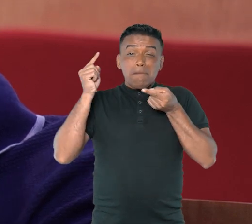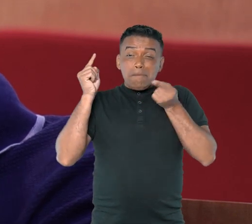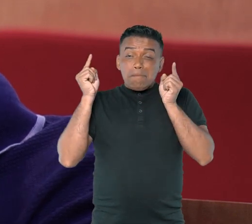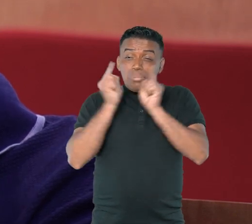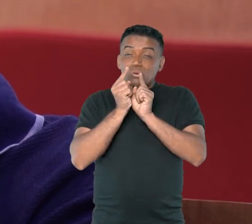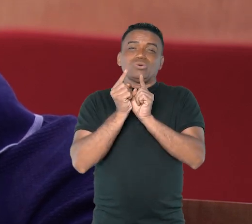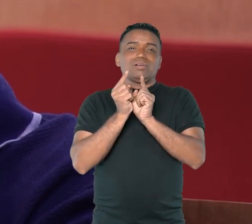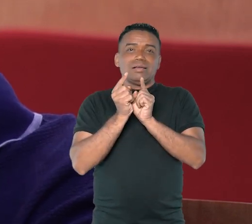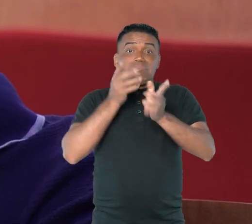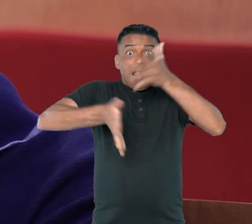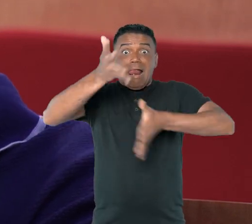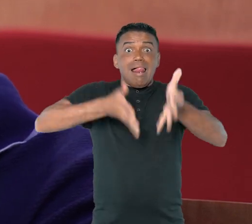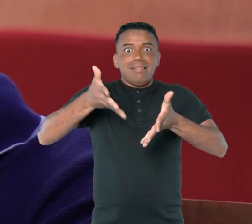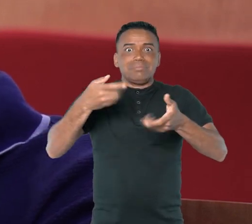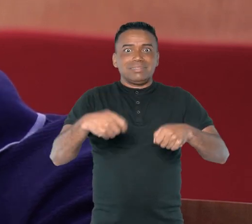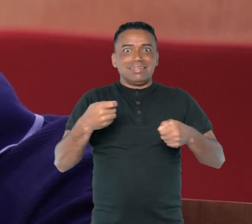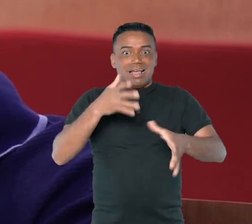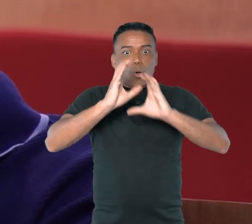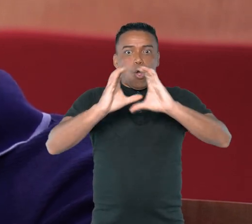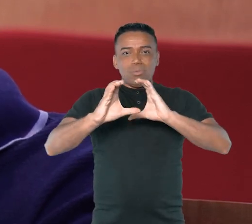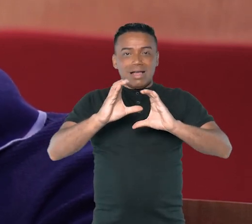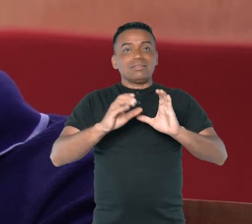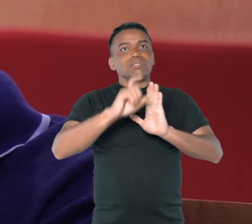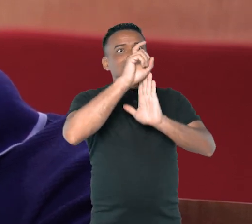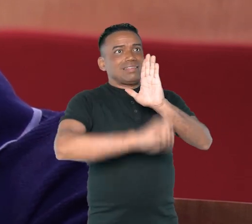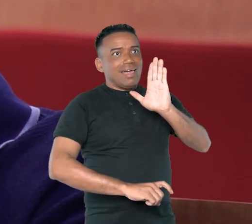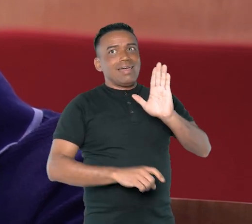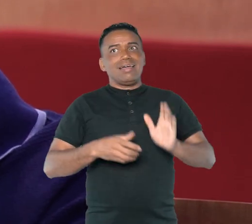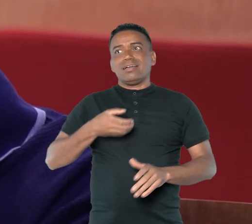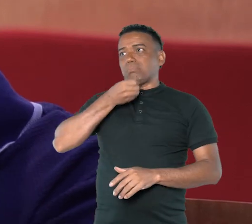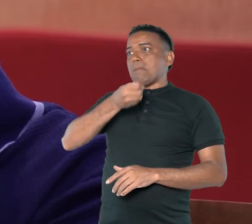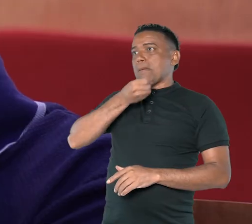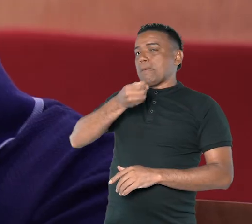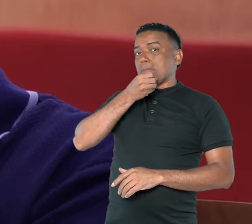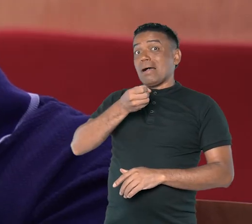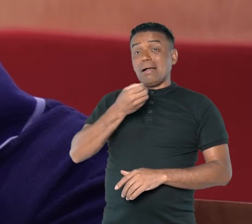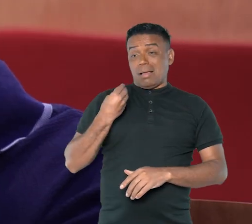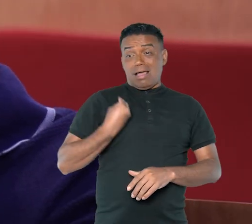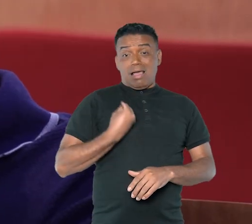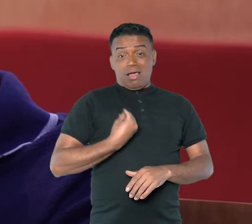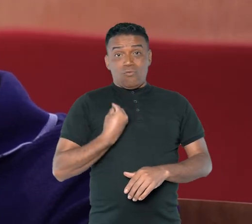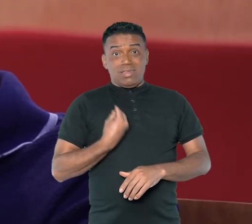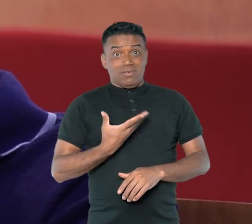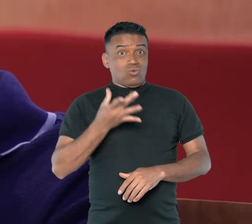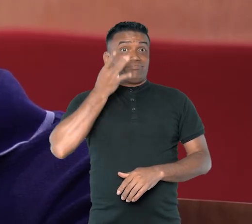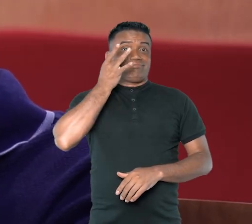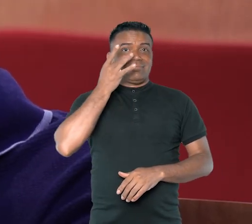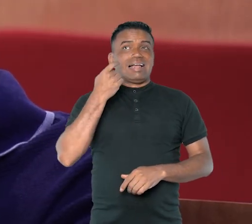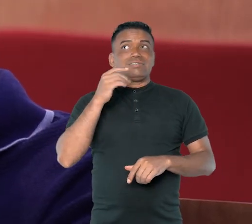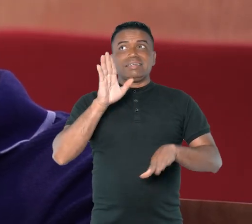de coisa que a gente tem que dizer. Então, a gente precisa fazer o texto, mandar a locução, mandar o flash, fazer o flash ao vivo, e muitas vezes a gente